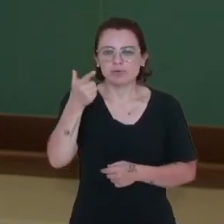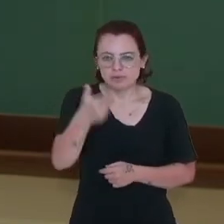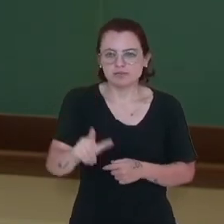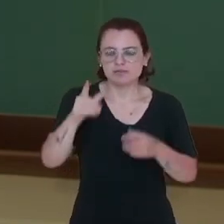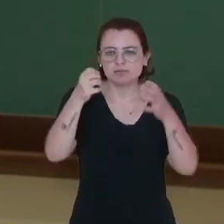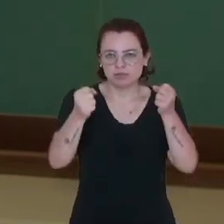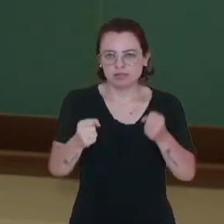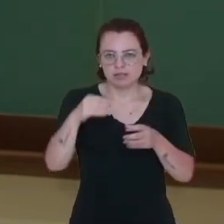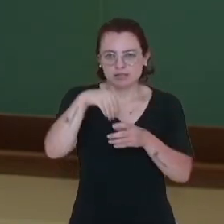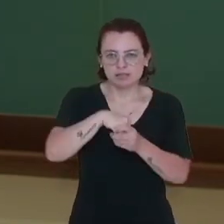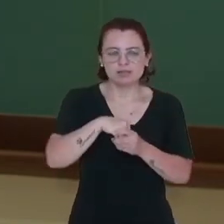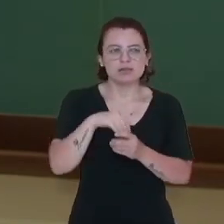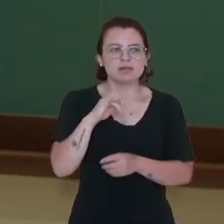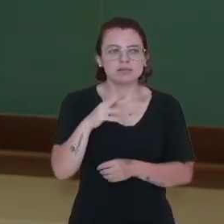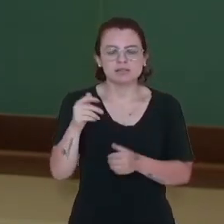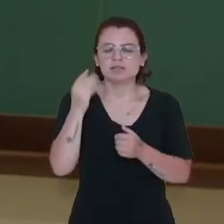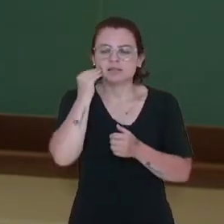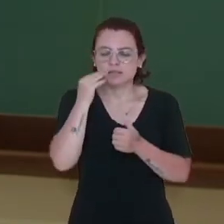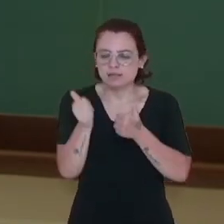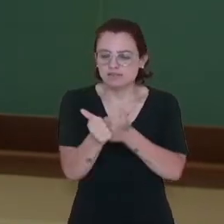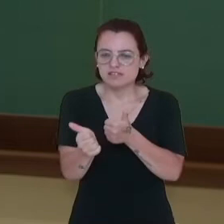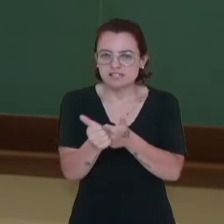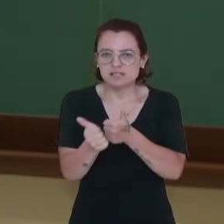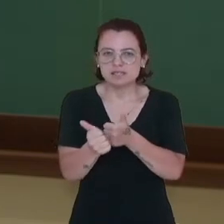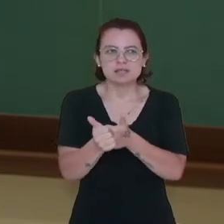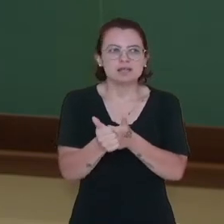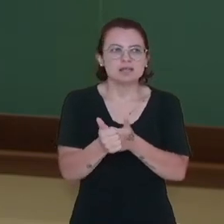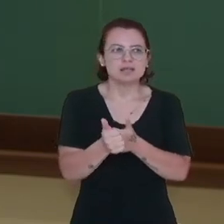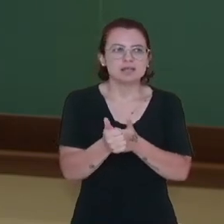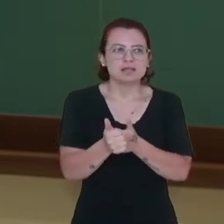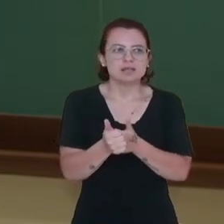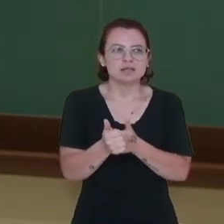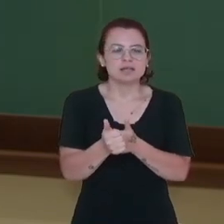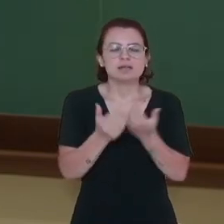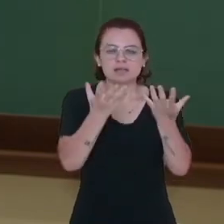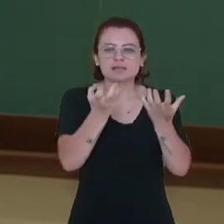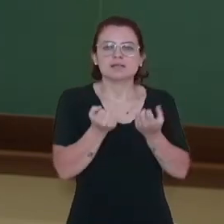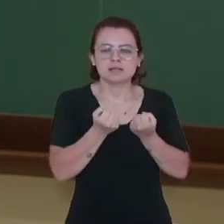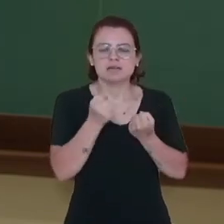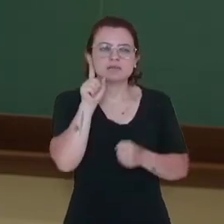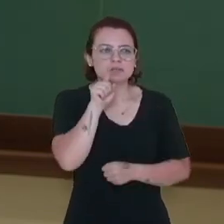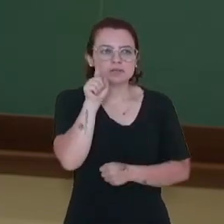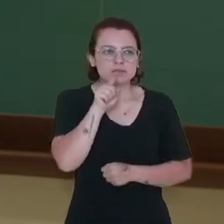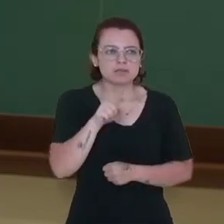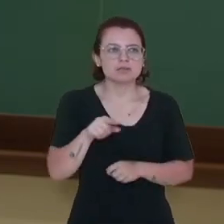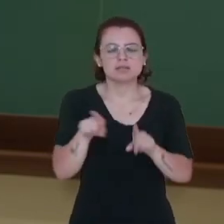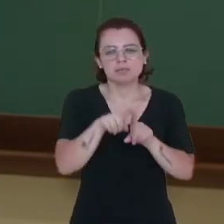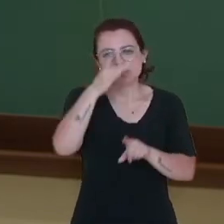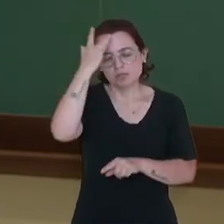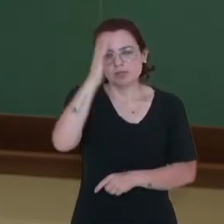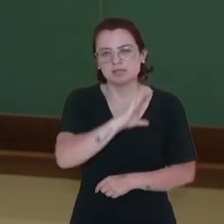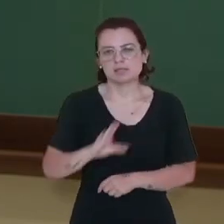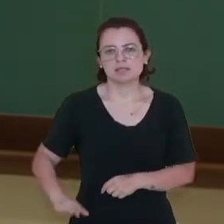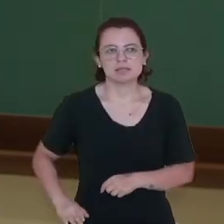Afeganistão, iria perseguir pessoas que eram pró-Estados Unidos da América e também cristãos, né?